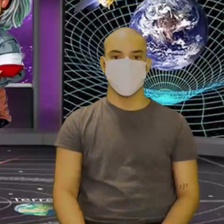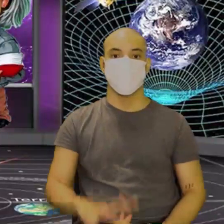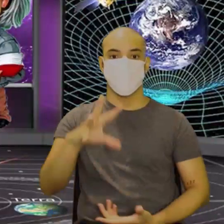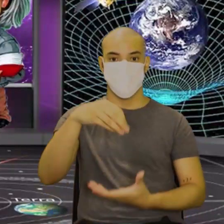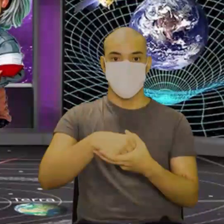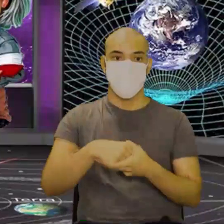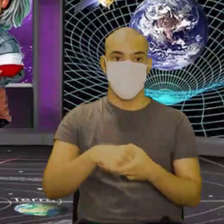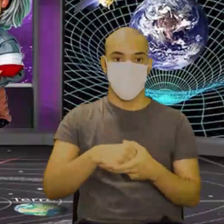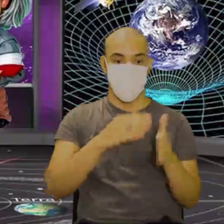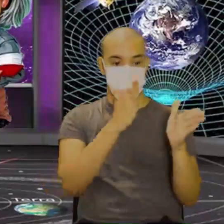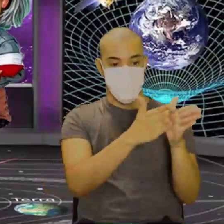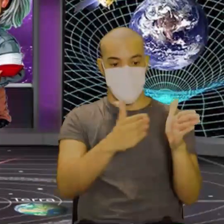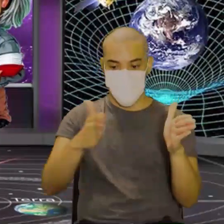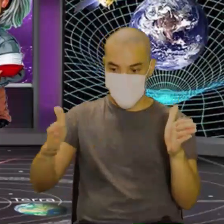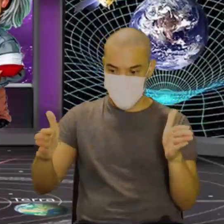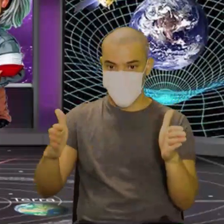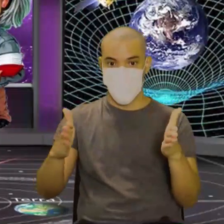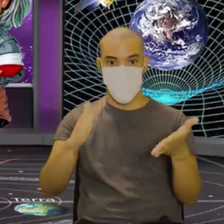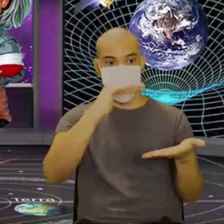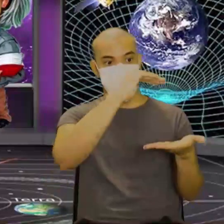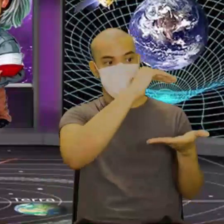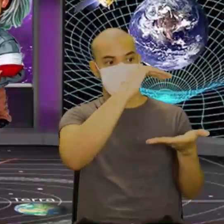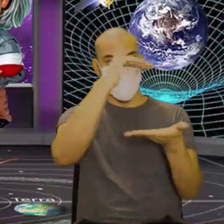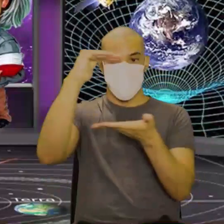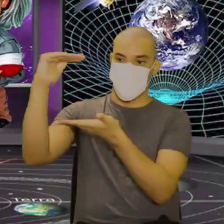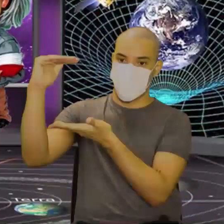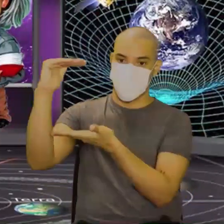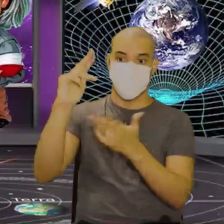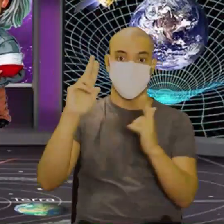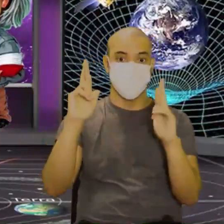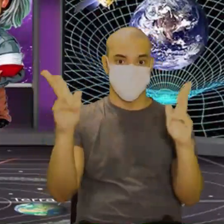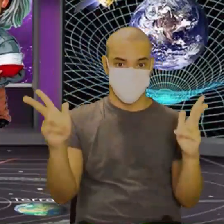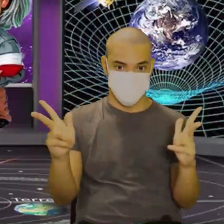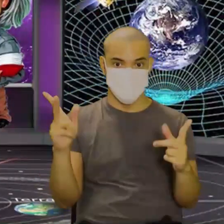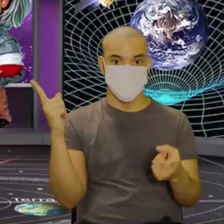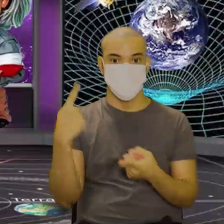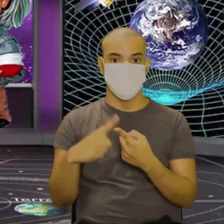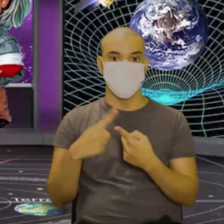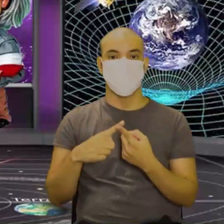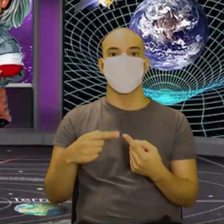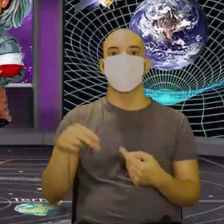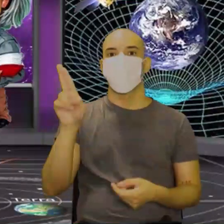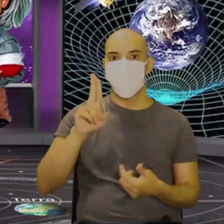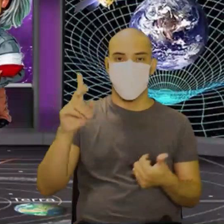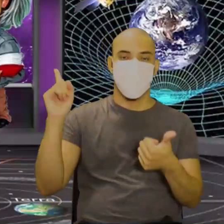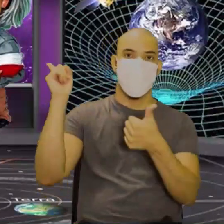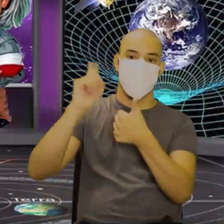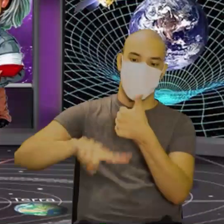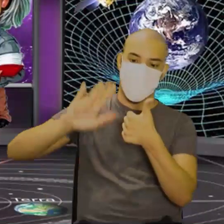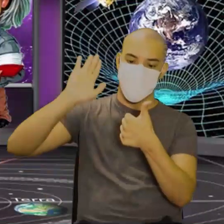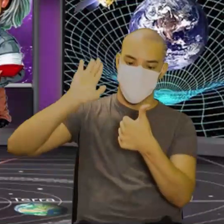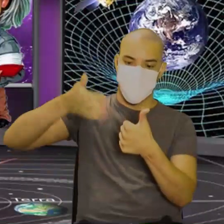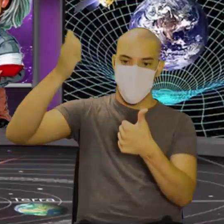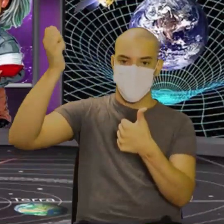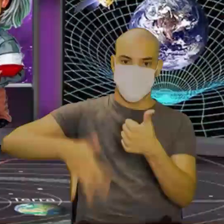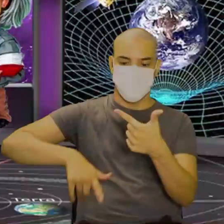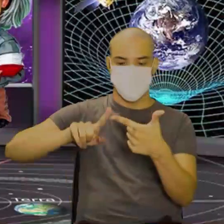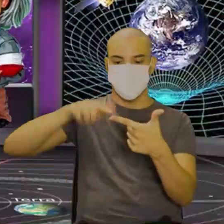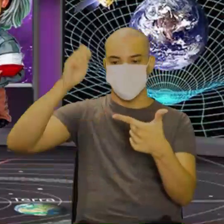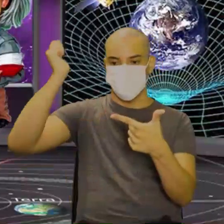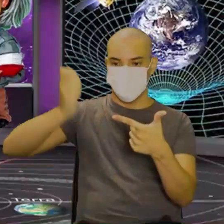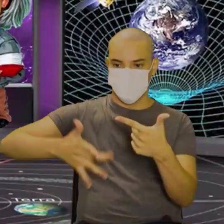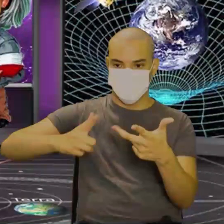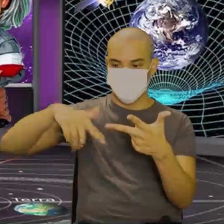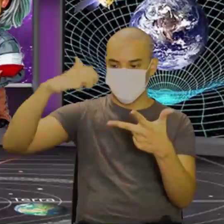lá em série, é do capacitor. Sendo que quando eu trabalho com resistores, quando eu trabalho com